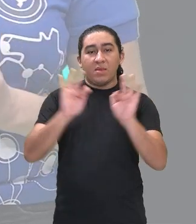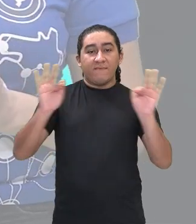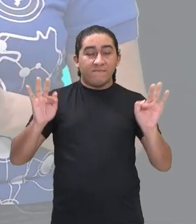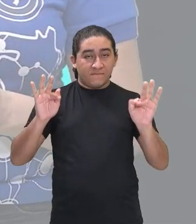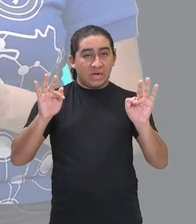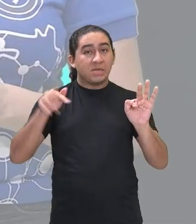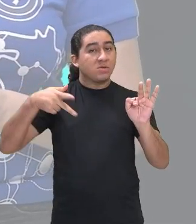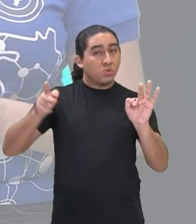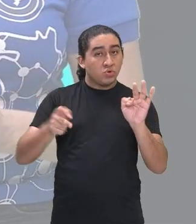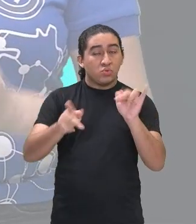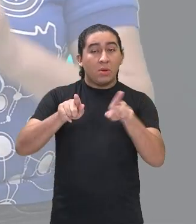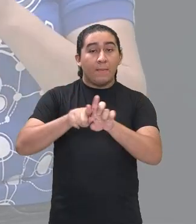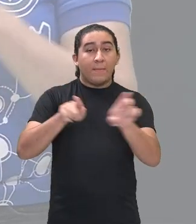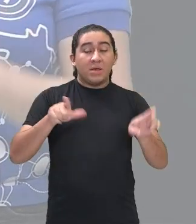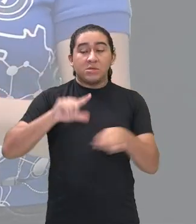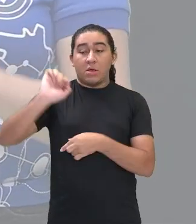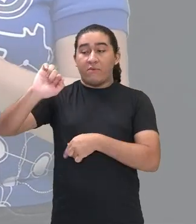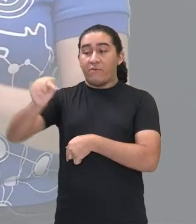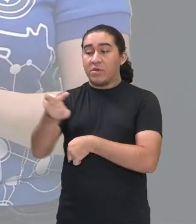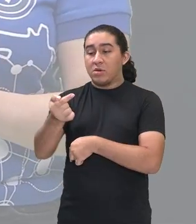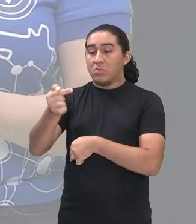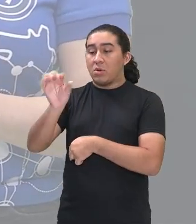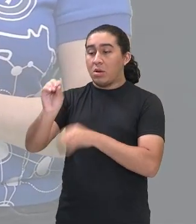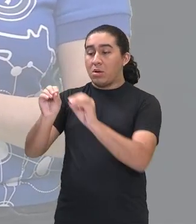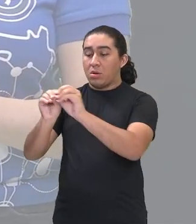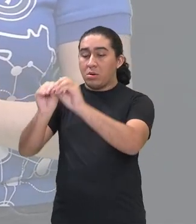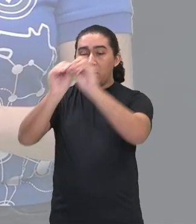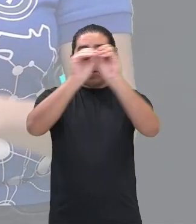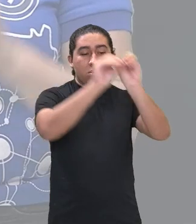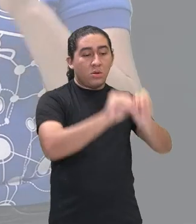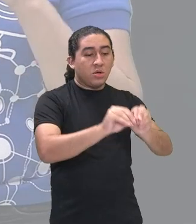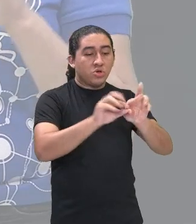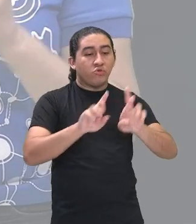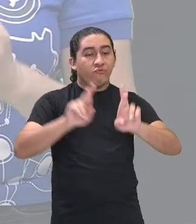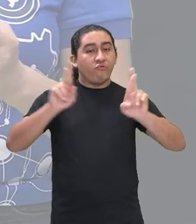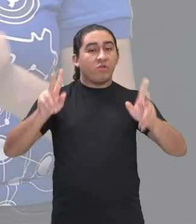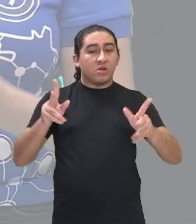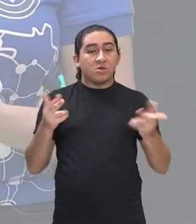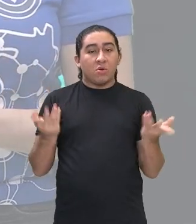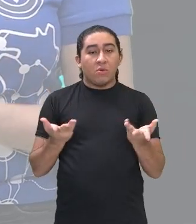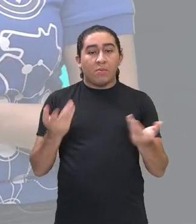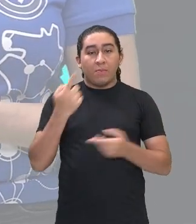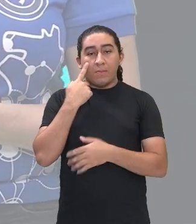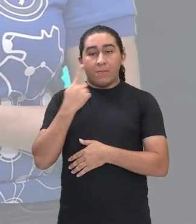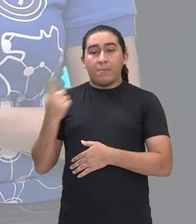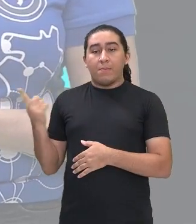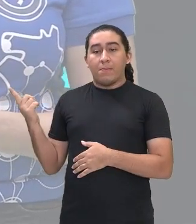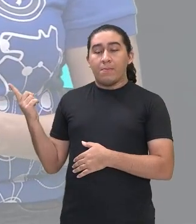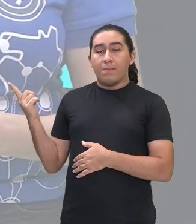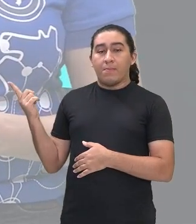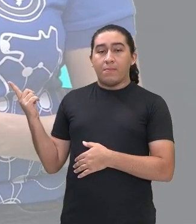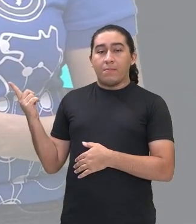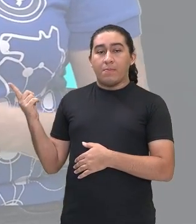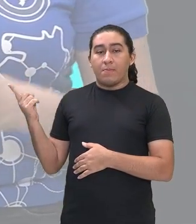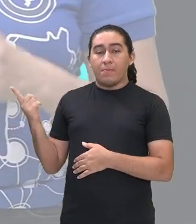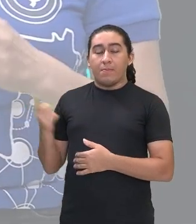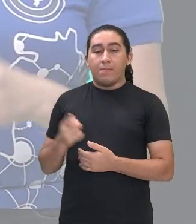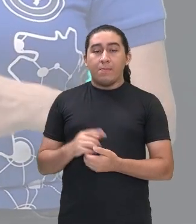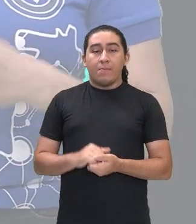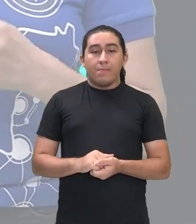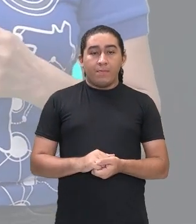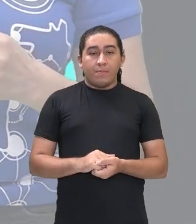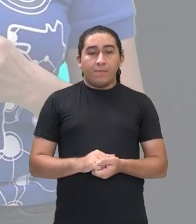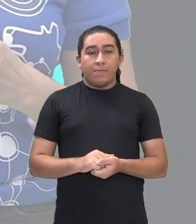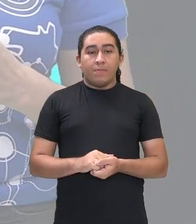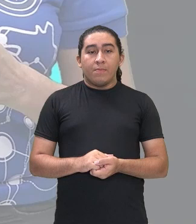nós temos sentidos diferentes. Então, a gente vai mostrar agora, olha só.